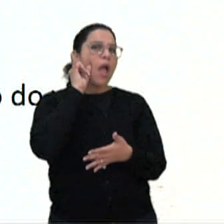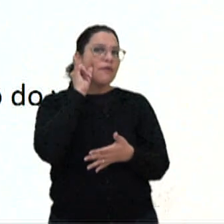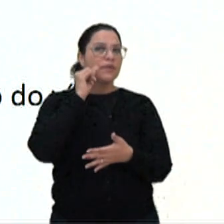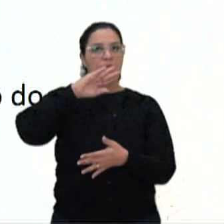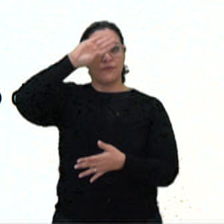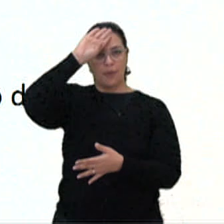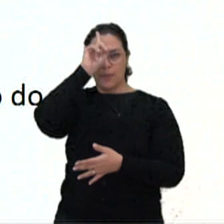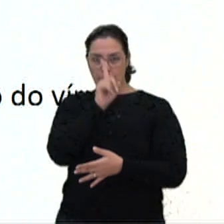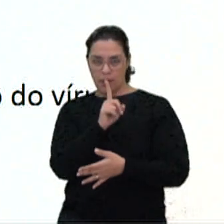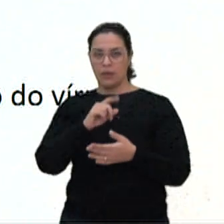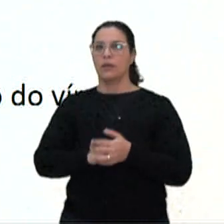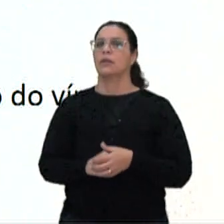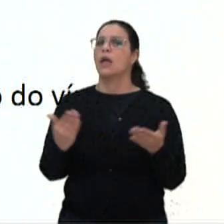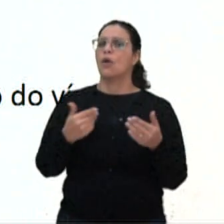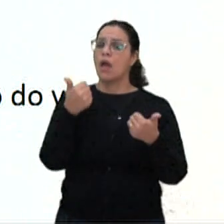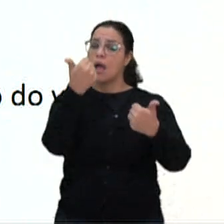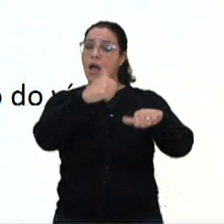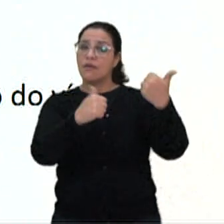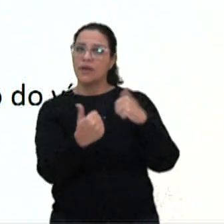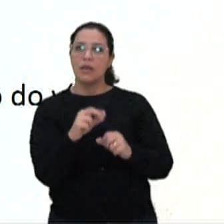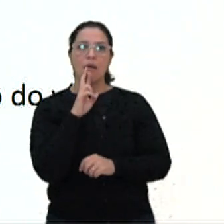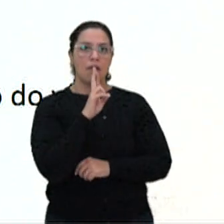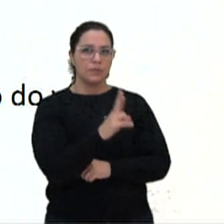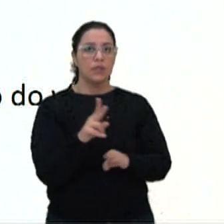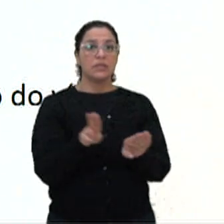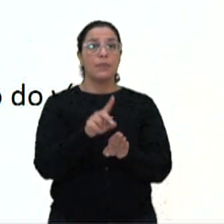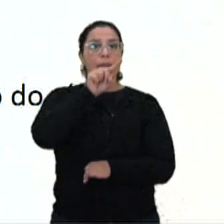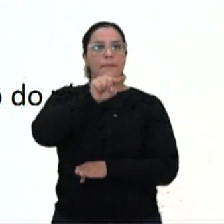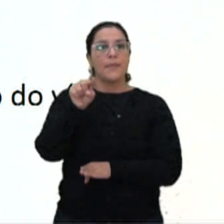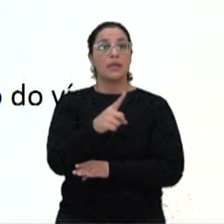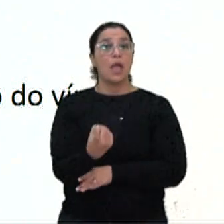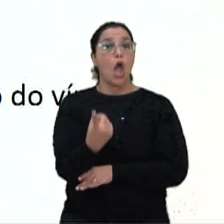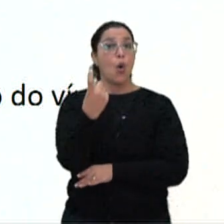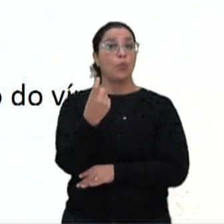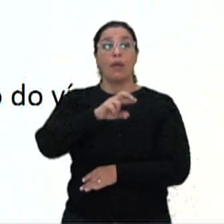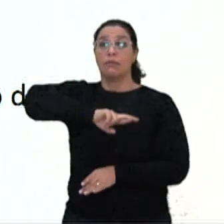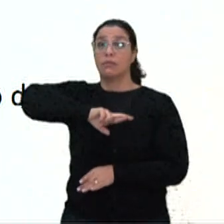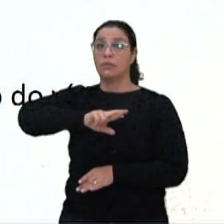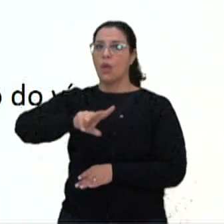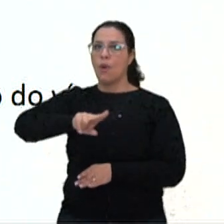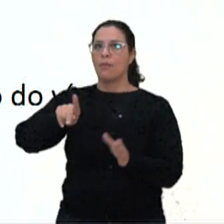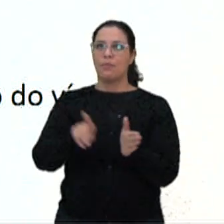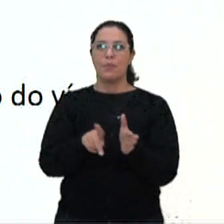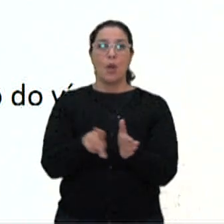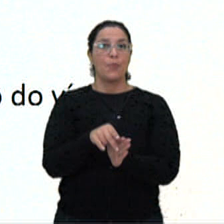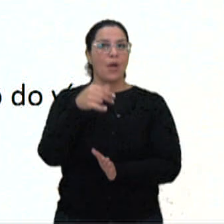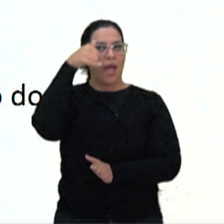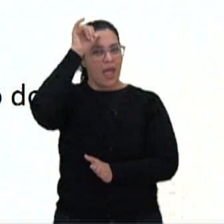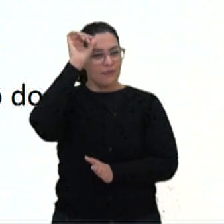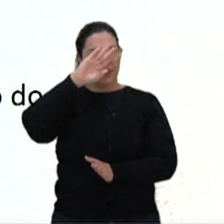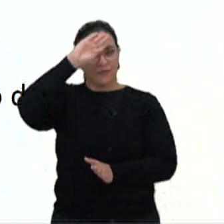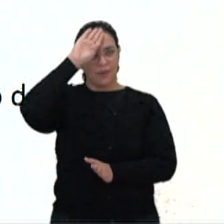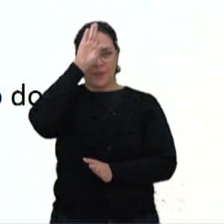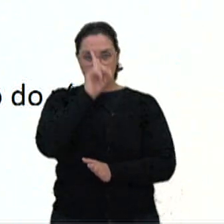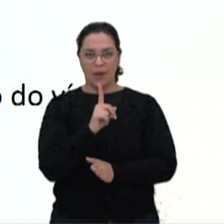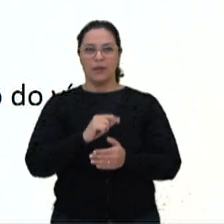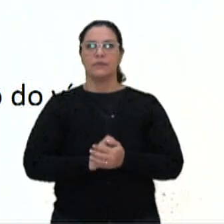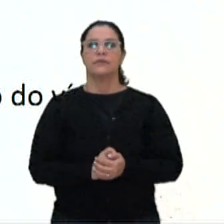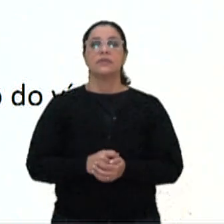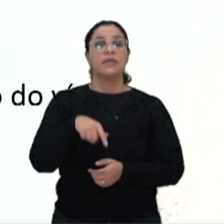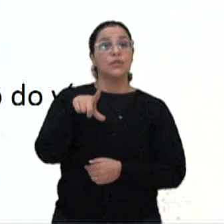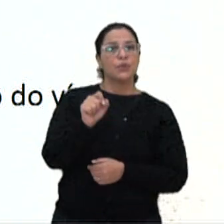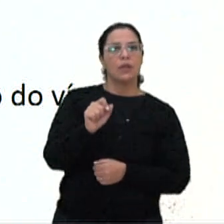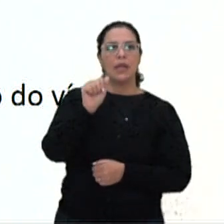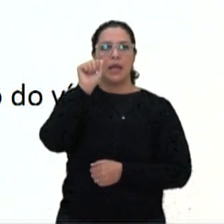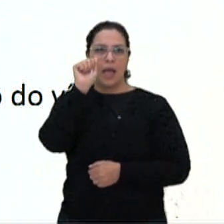febre amarela. Analise as alternativas e marque a única que não constitui uma forma de prevenir-se contra a doença. Letra